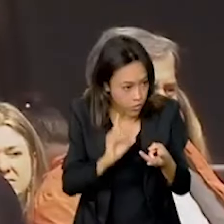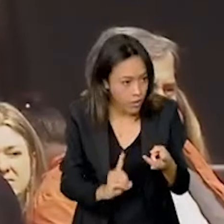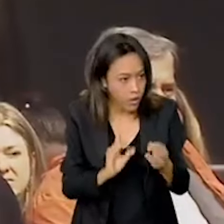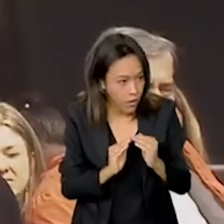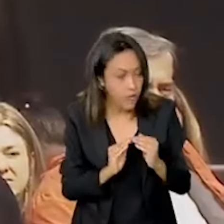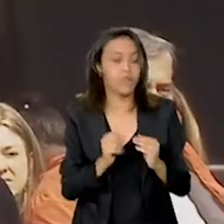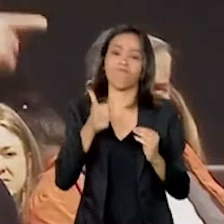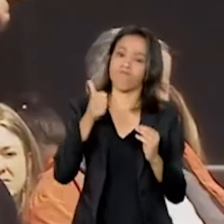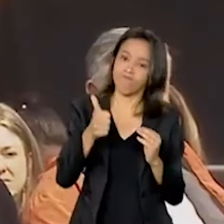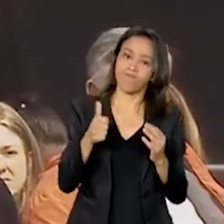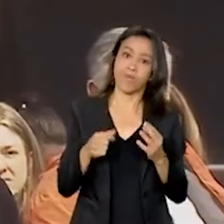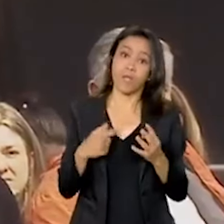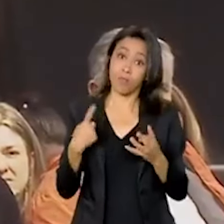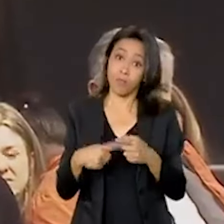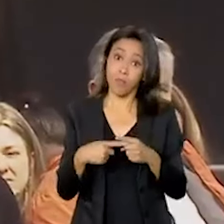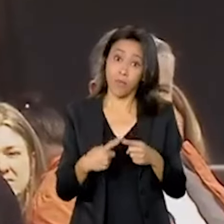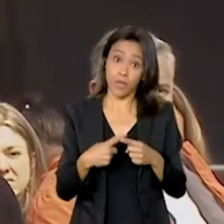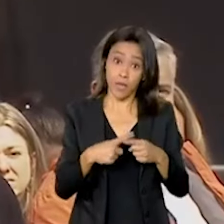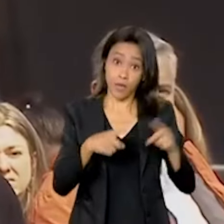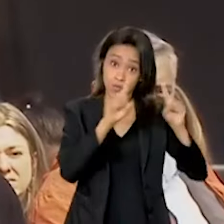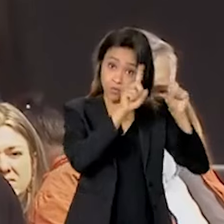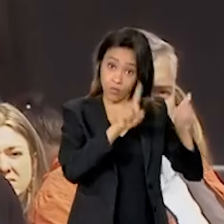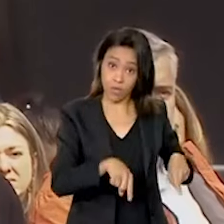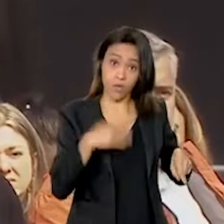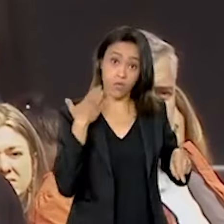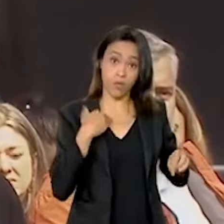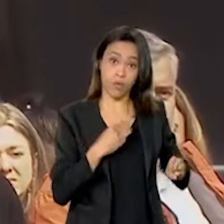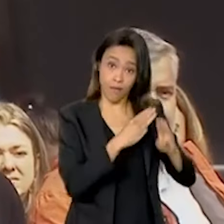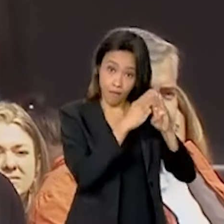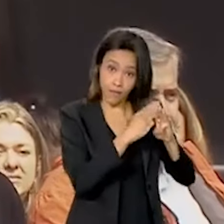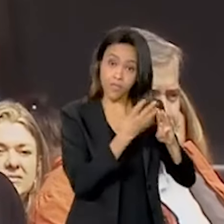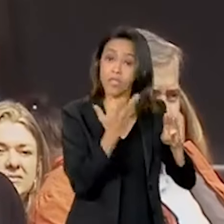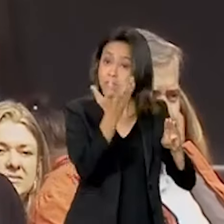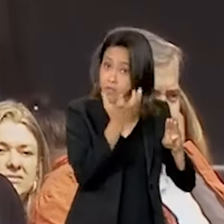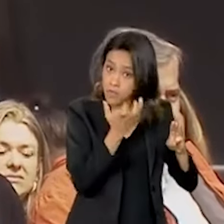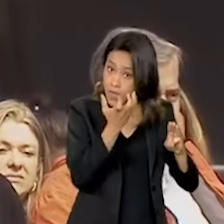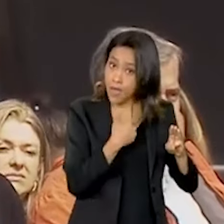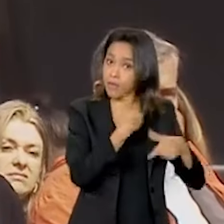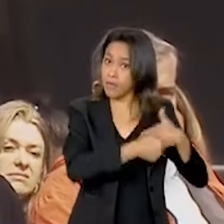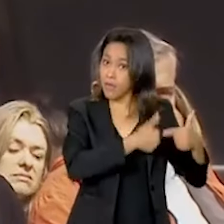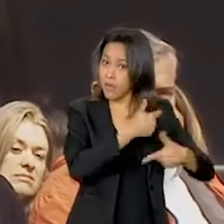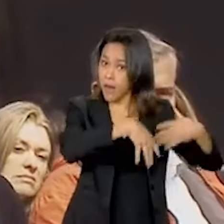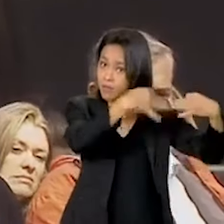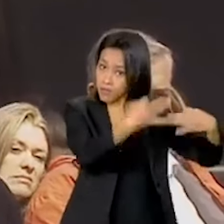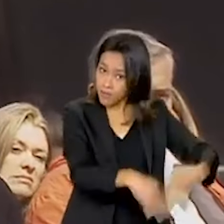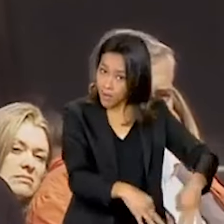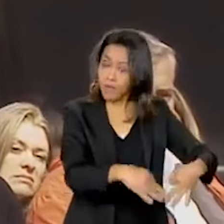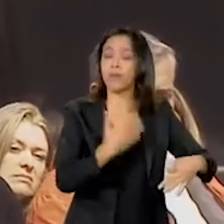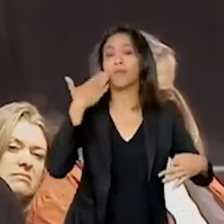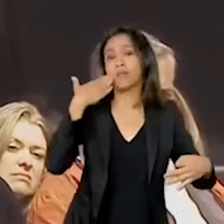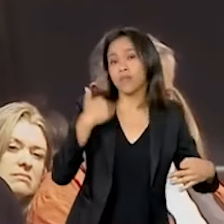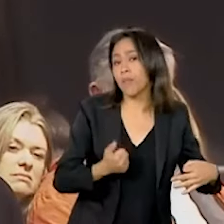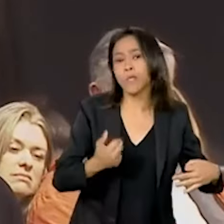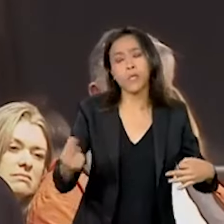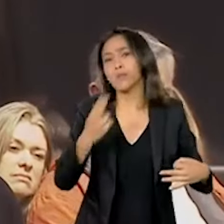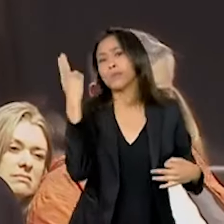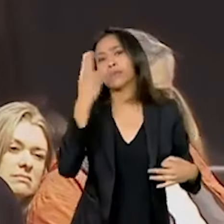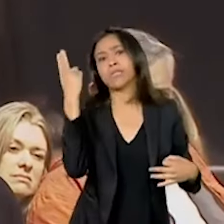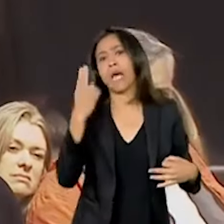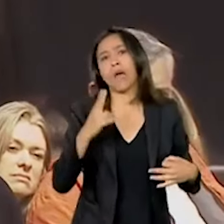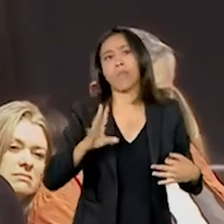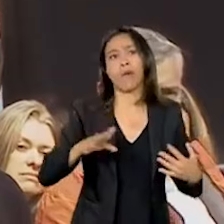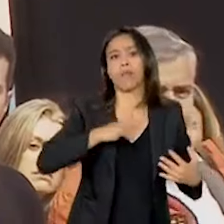casa. Porque os funcionários da Caixa Econômica, que querem fazer o seu trabalho correto, eles sabem que eles não podem cometer